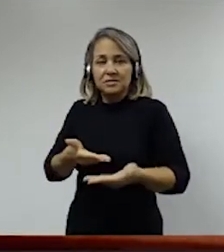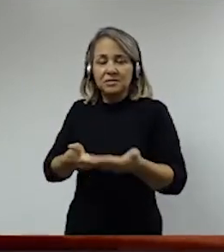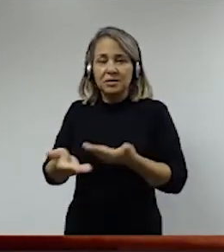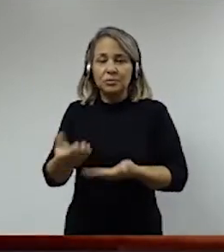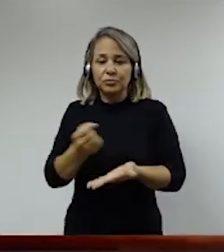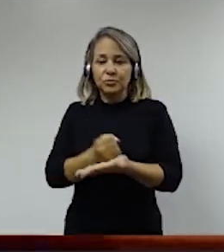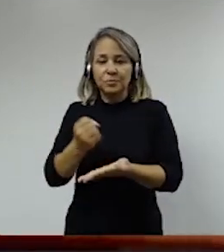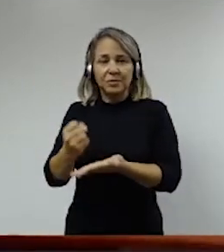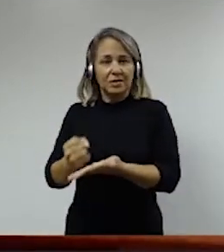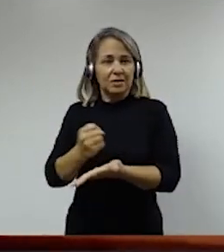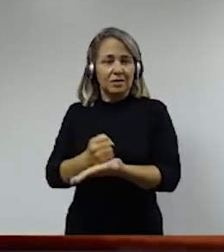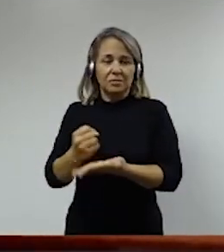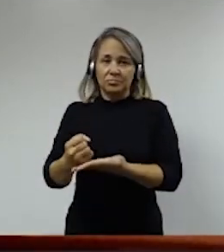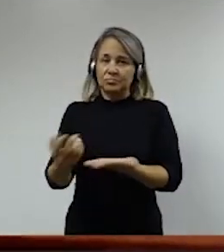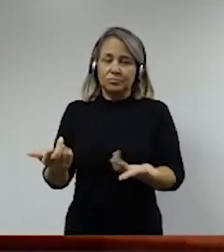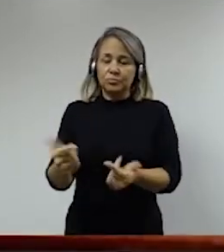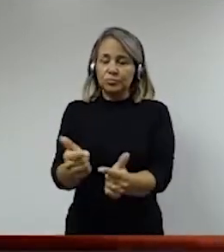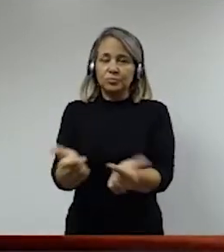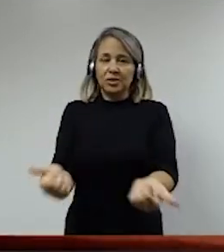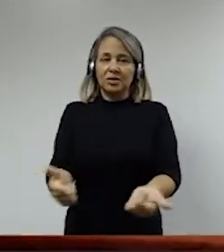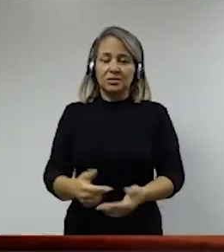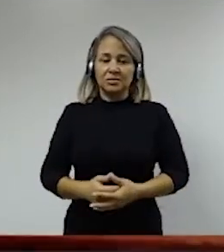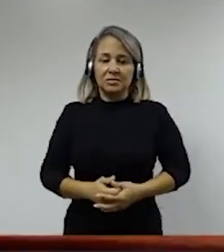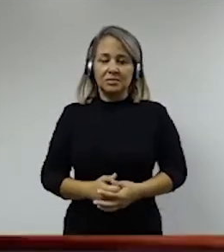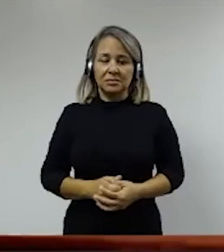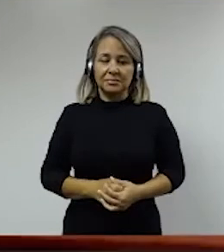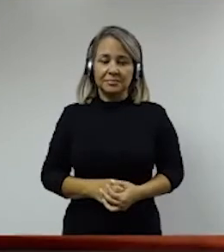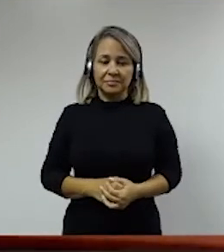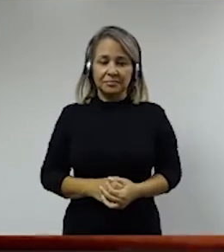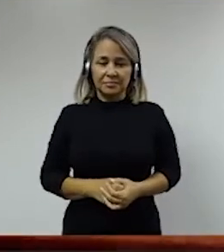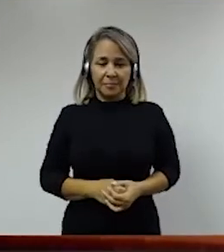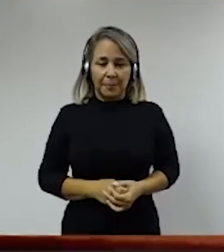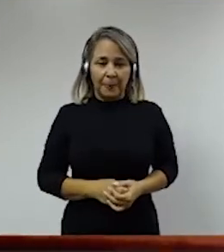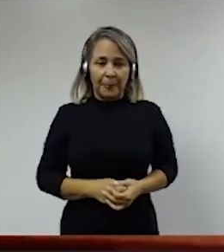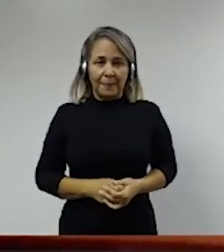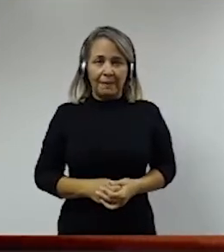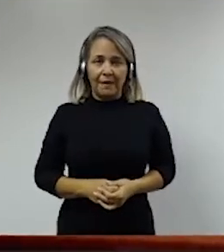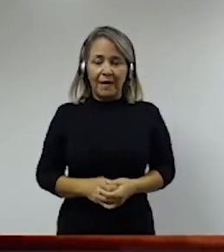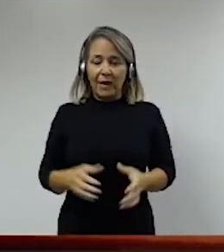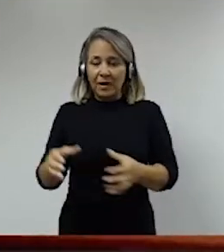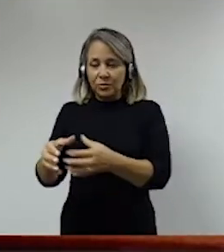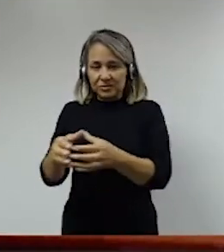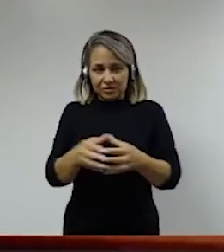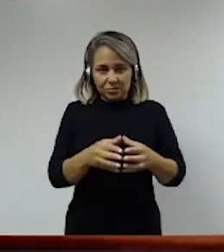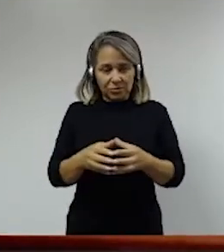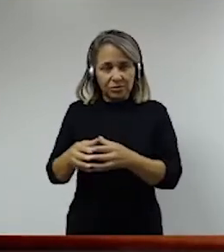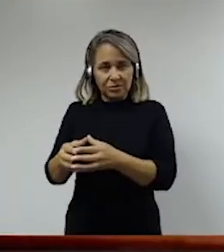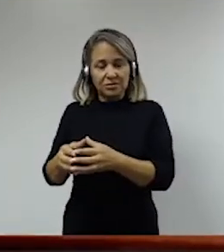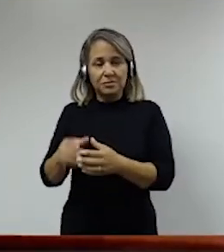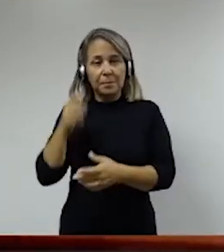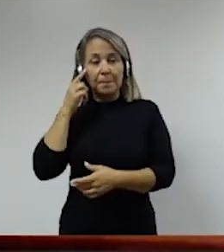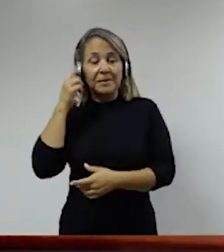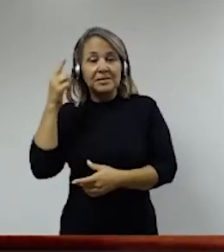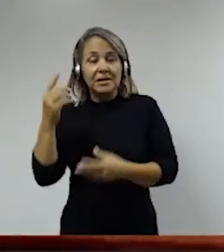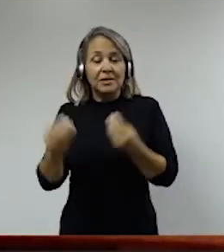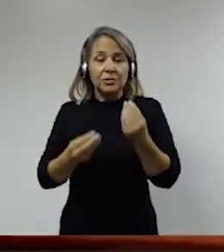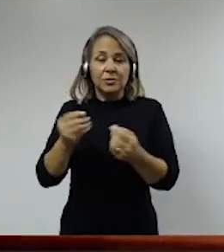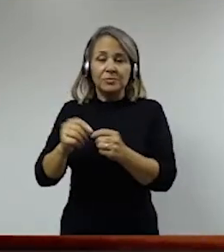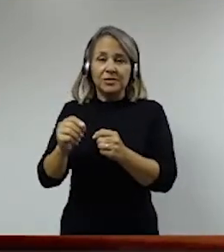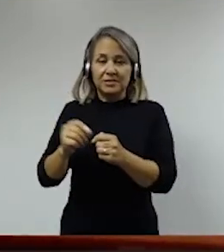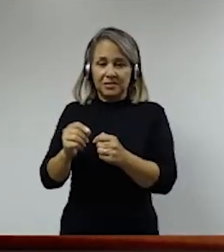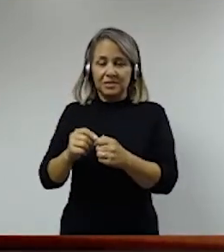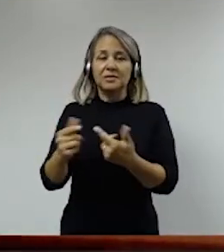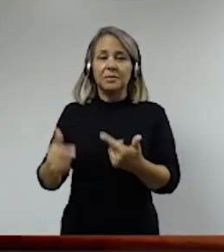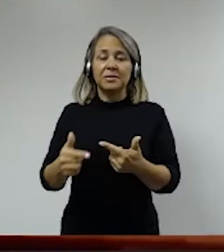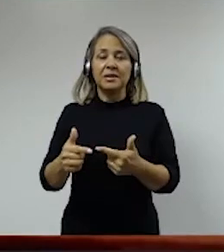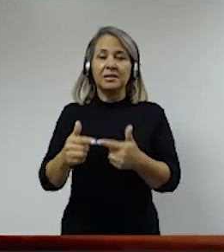empregatícia formal. Enfim, e os setores tentaram, né, dentro do setor do audiovisual teve